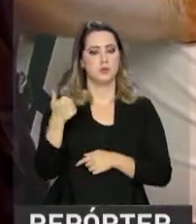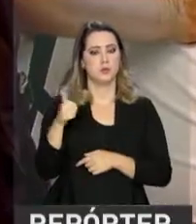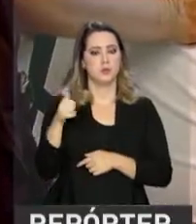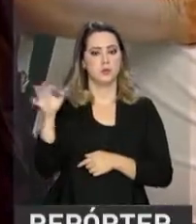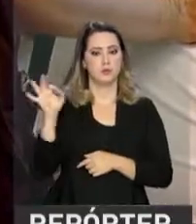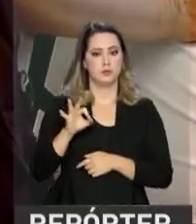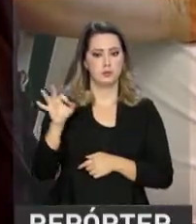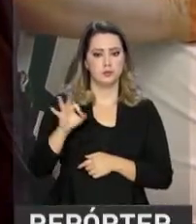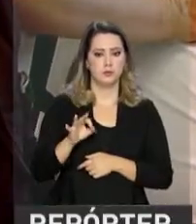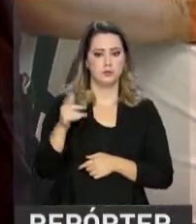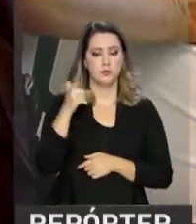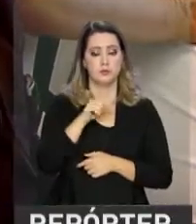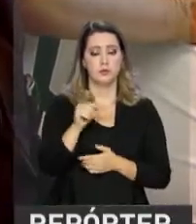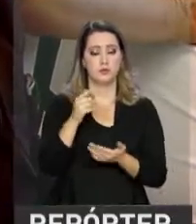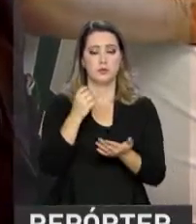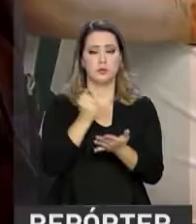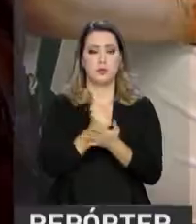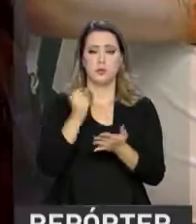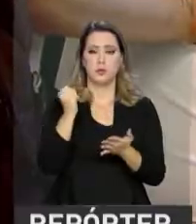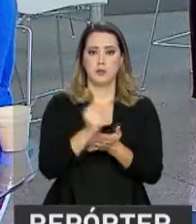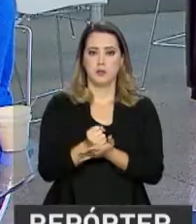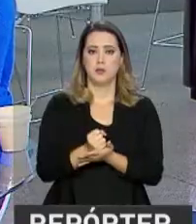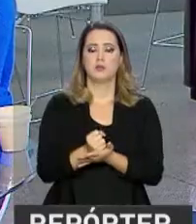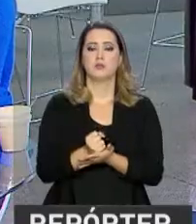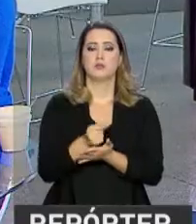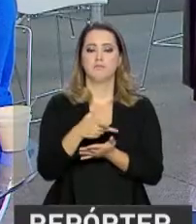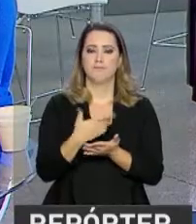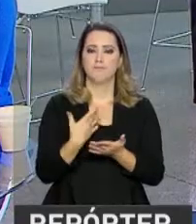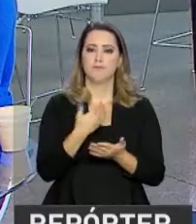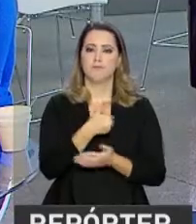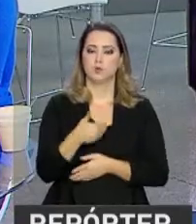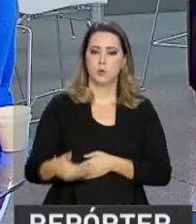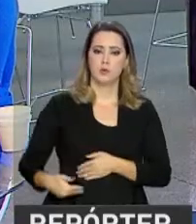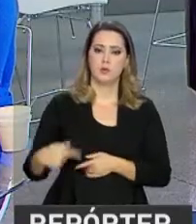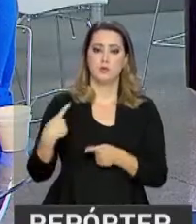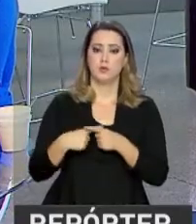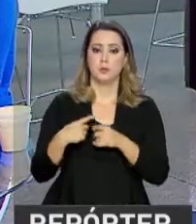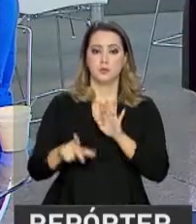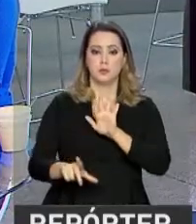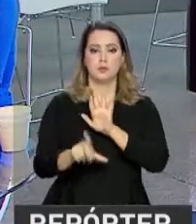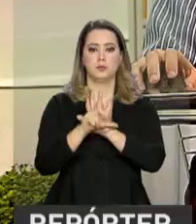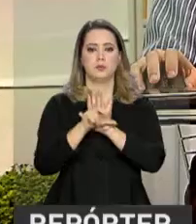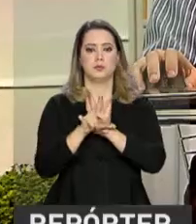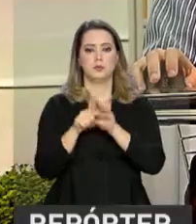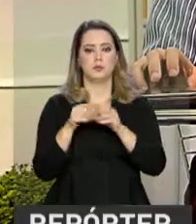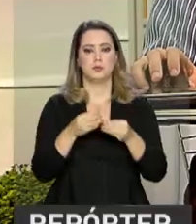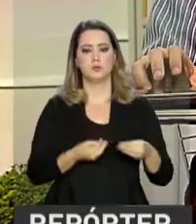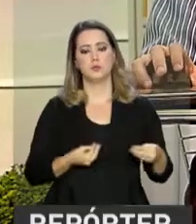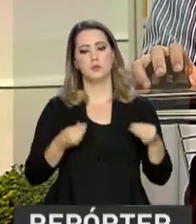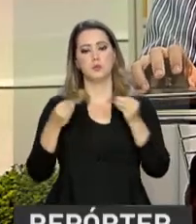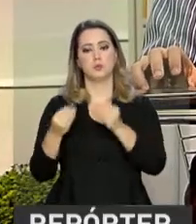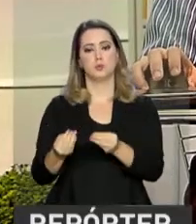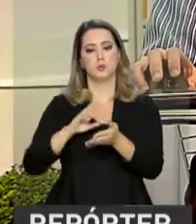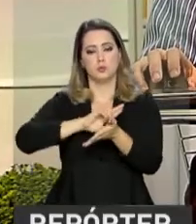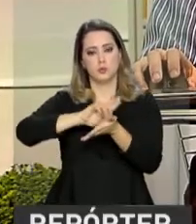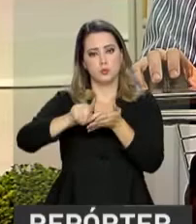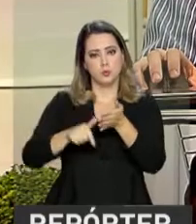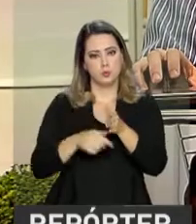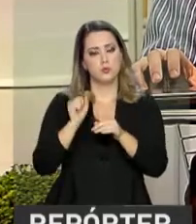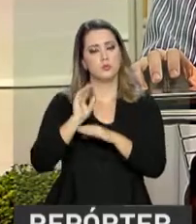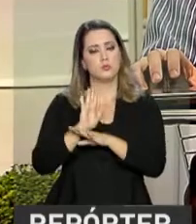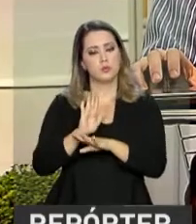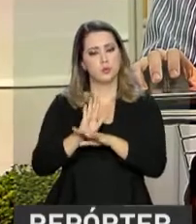11% conseguem contratar com o poder público. A Lei Geral da Micro e Pequena Empresa trouxe vários benefícios